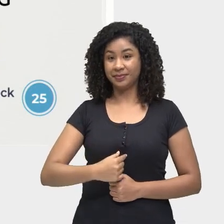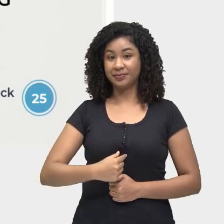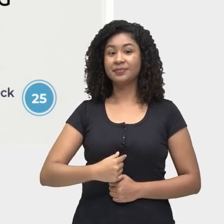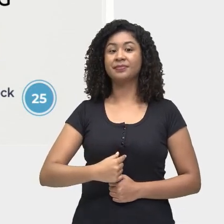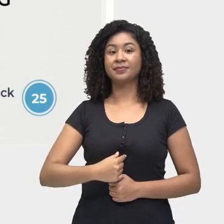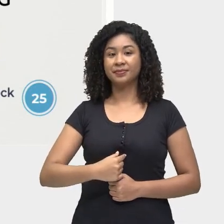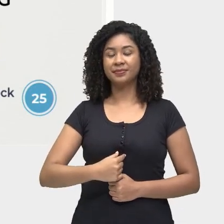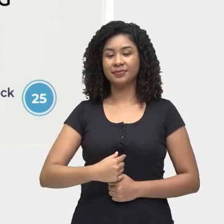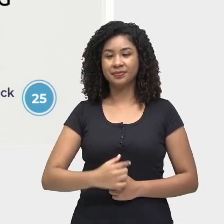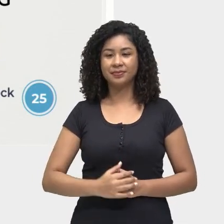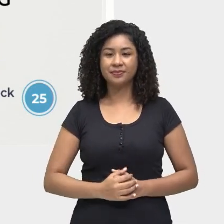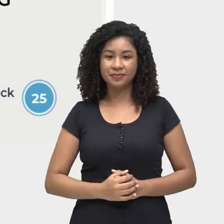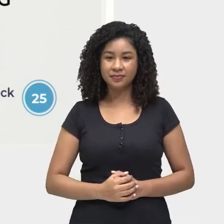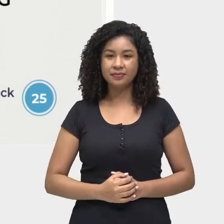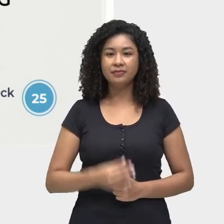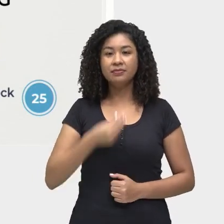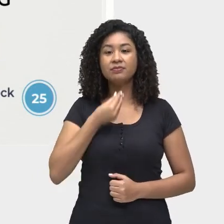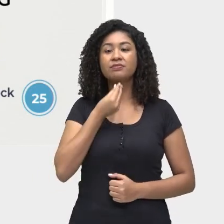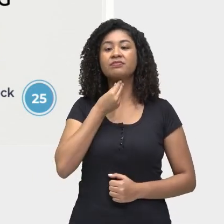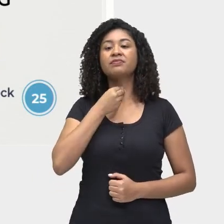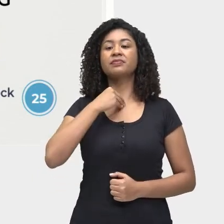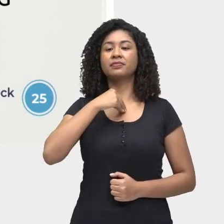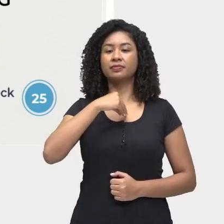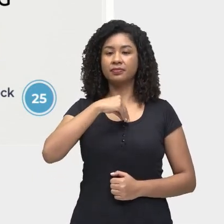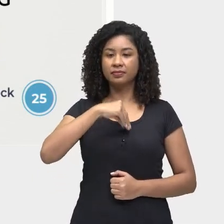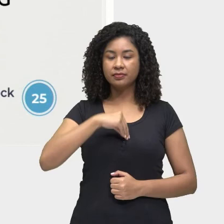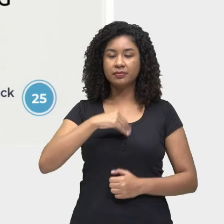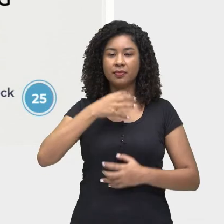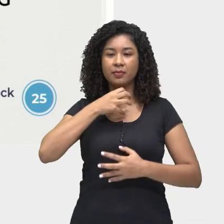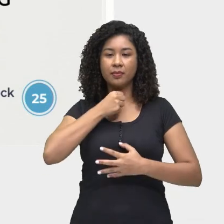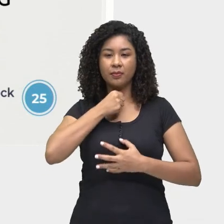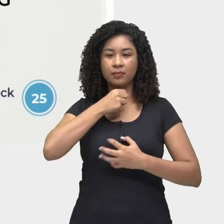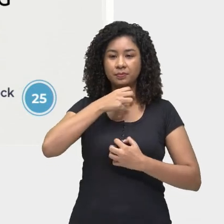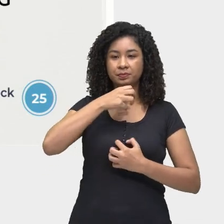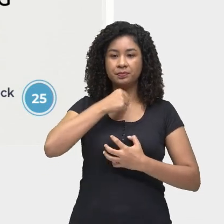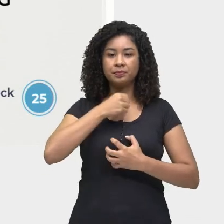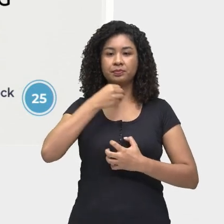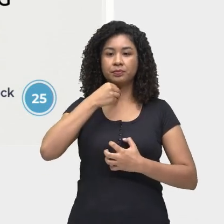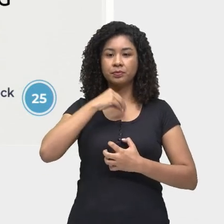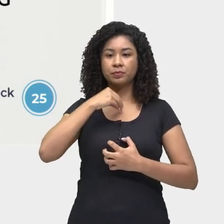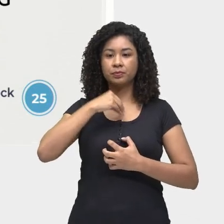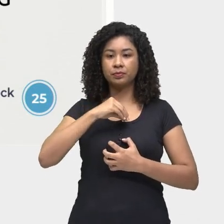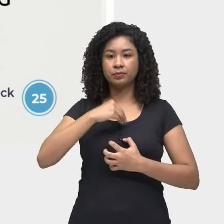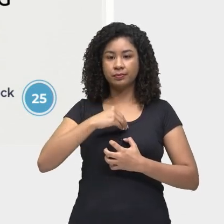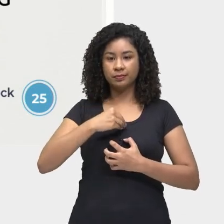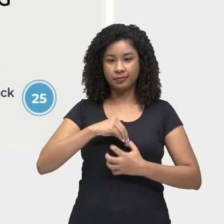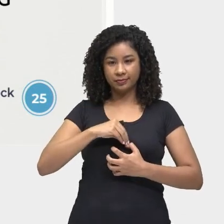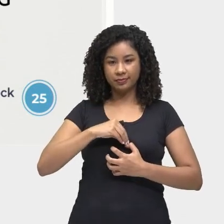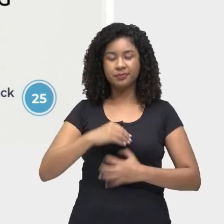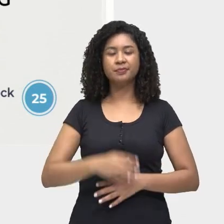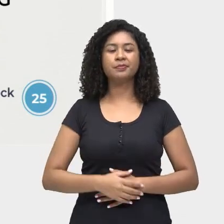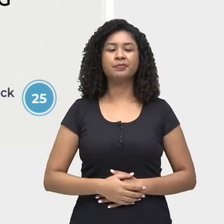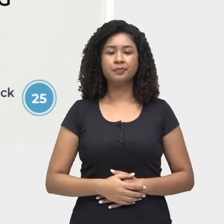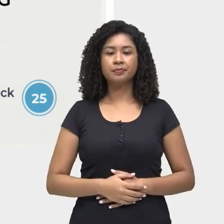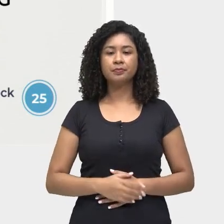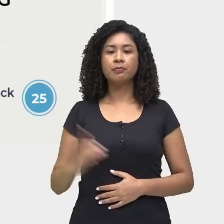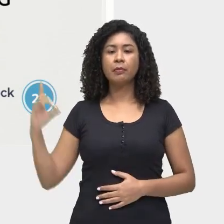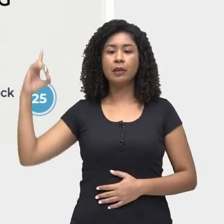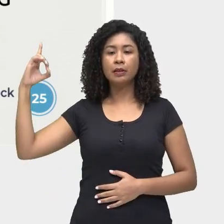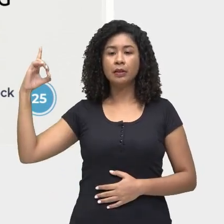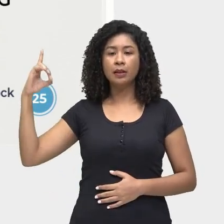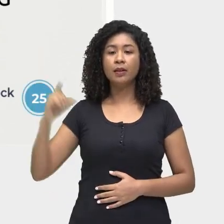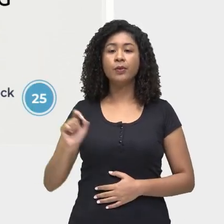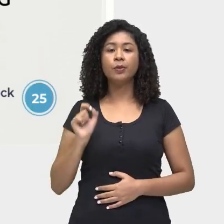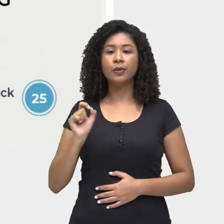pelo esôfago, o alimento vai passar por movimentos peristálticos. Na letra D, nós temos